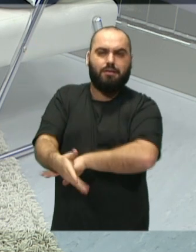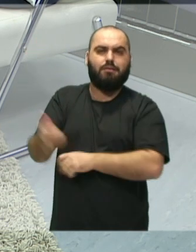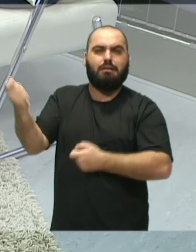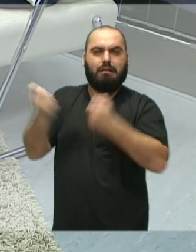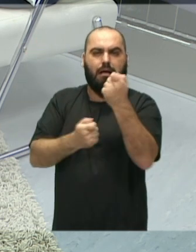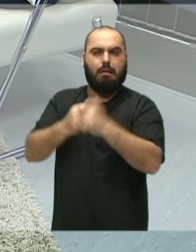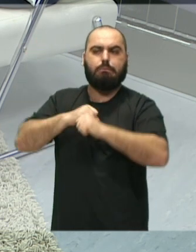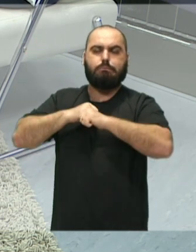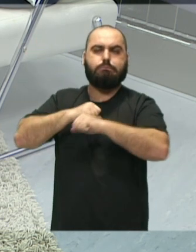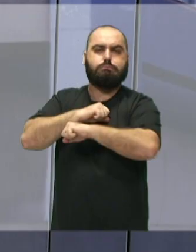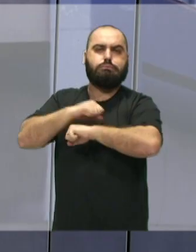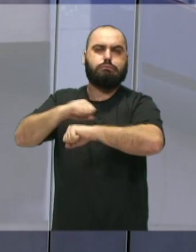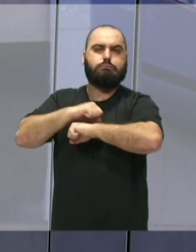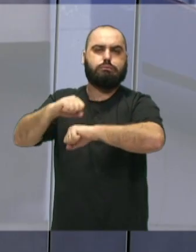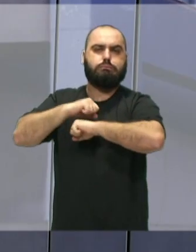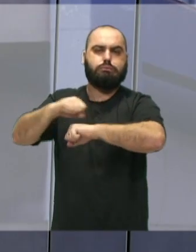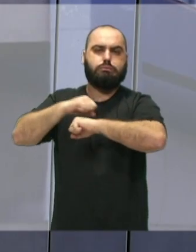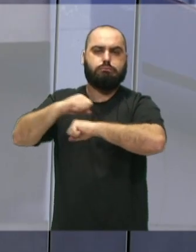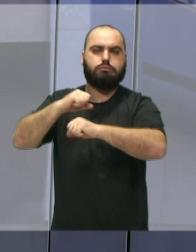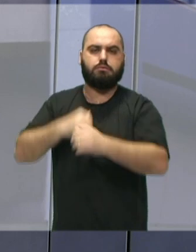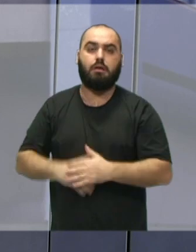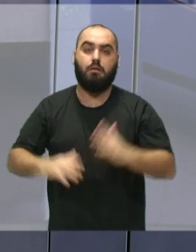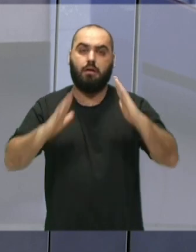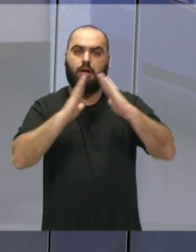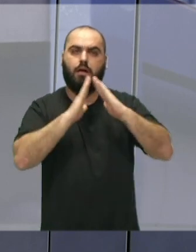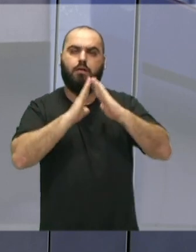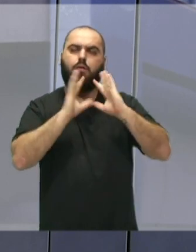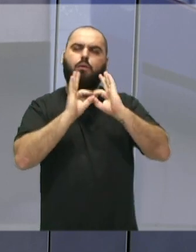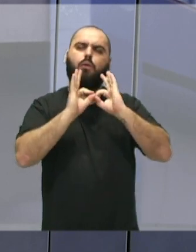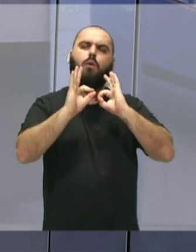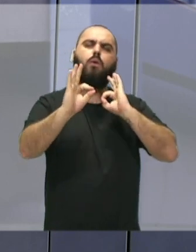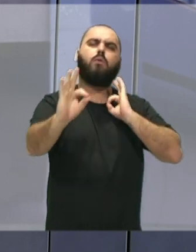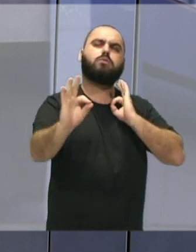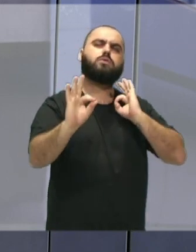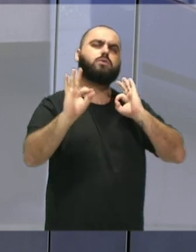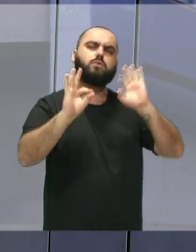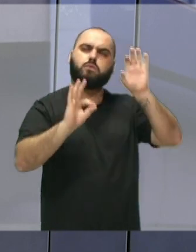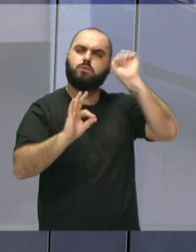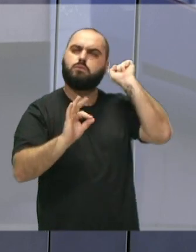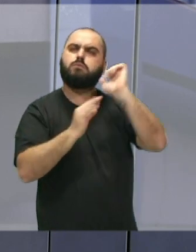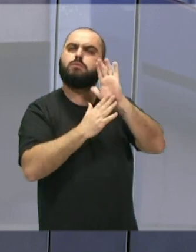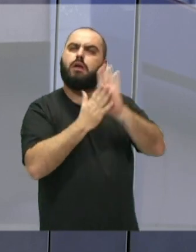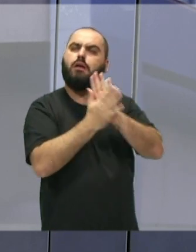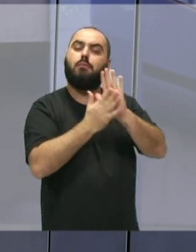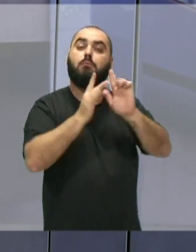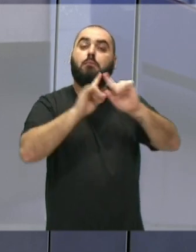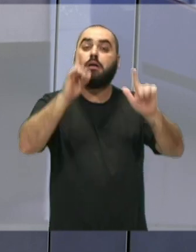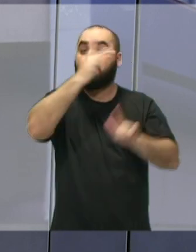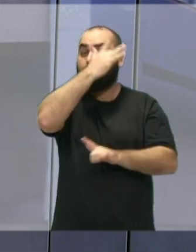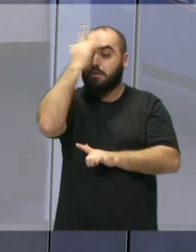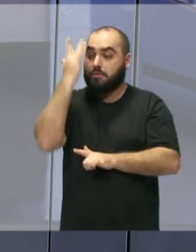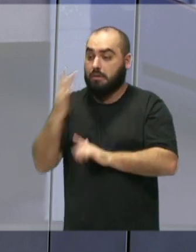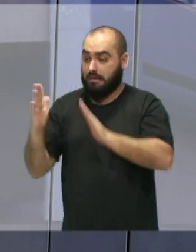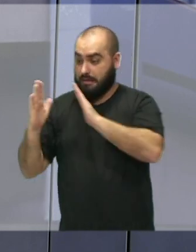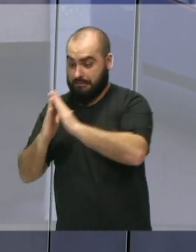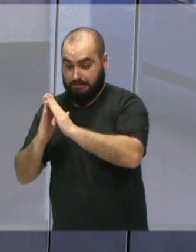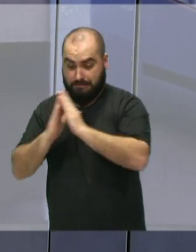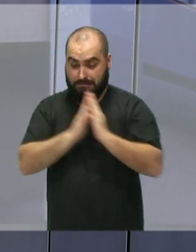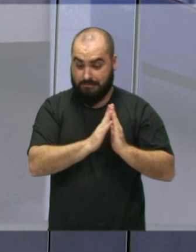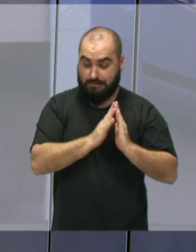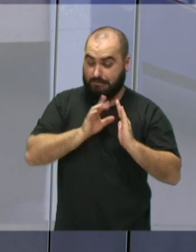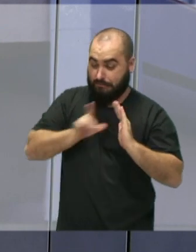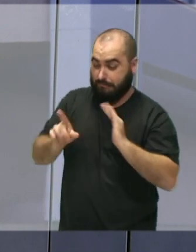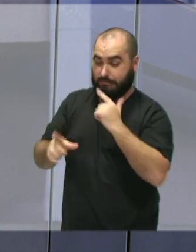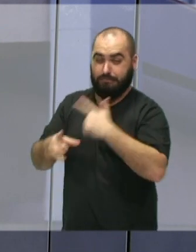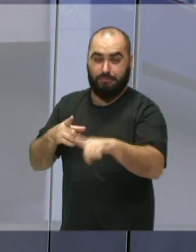passando. Para mim, que estou morando longe, de repente não esteja escutando, mas para aquela pessoa, naquele lado ali, é uma perturbação que